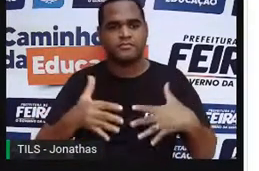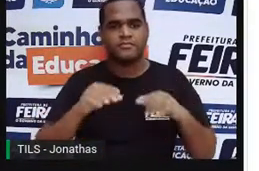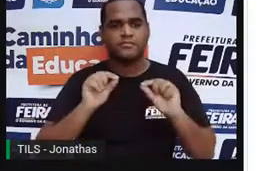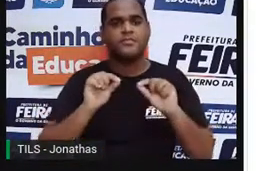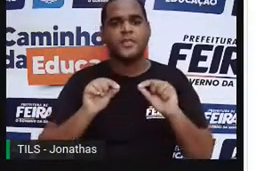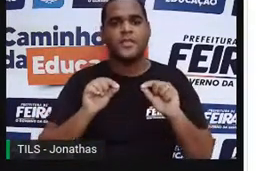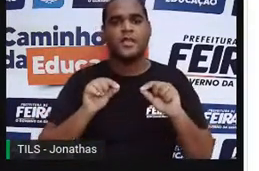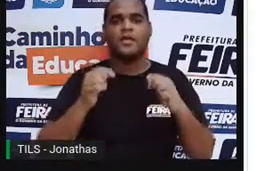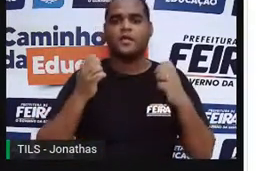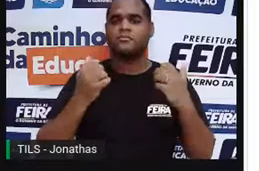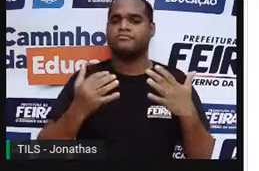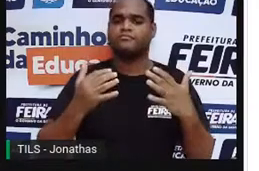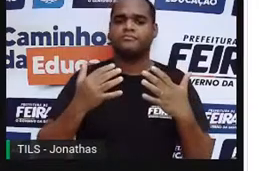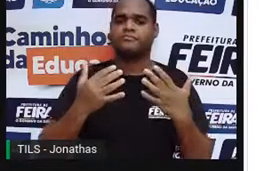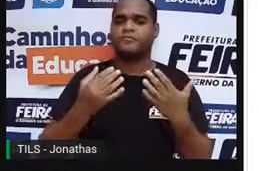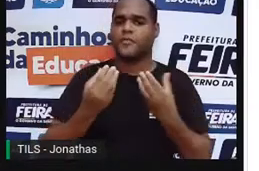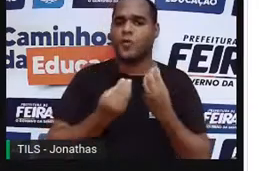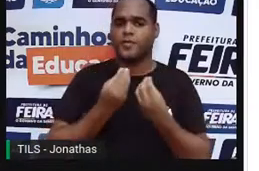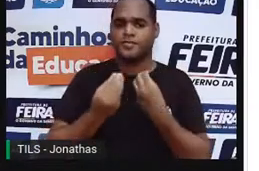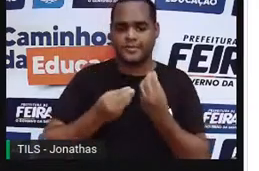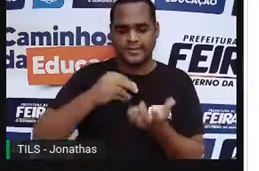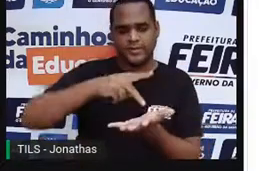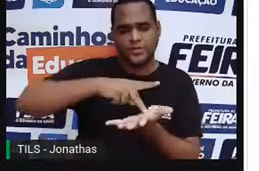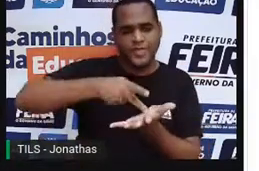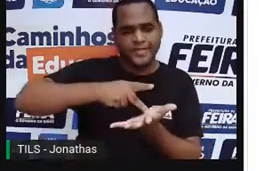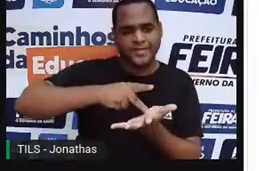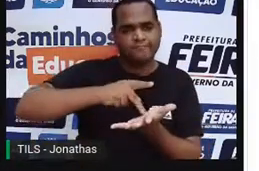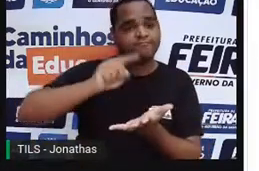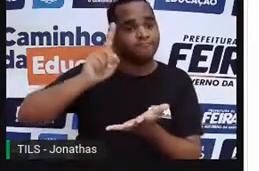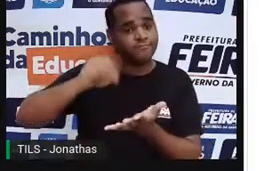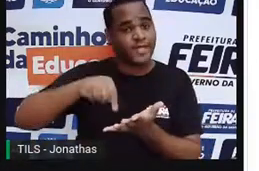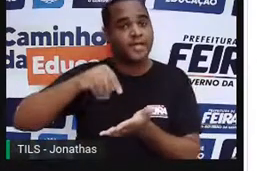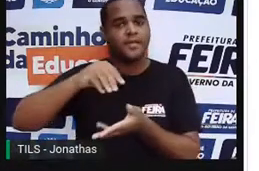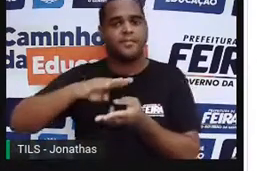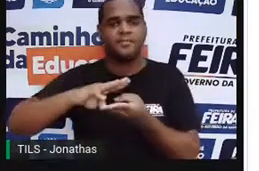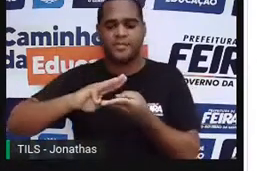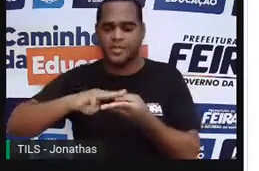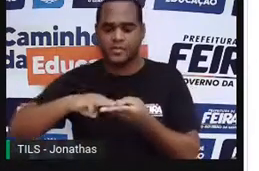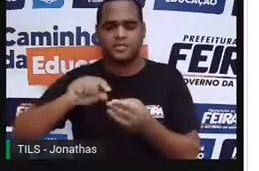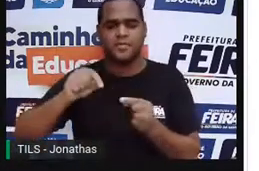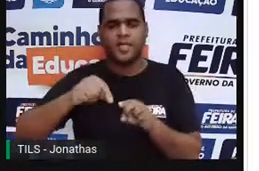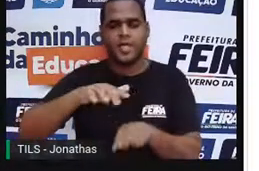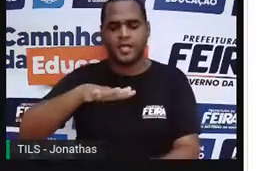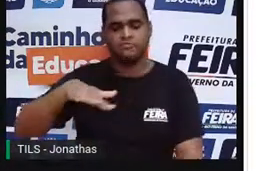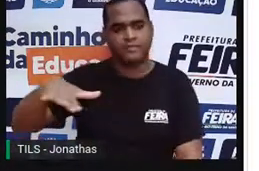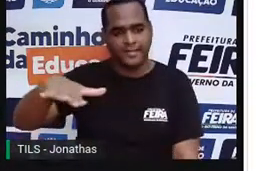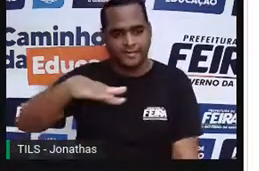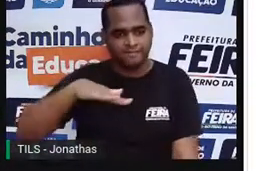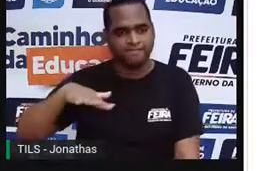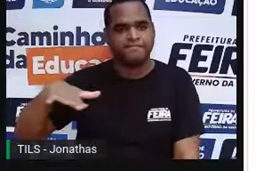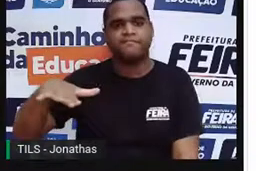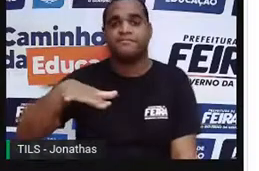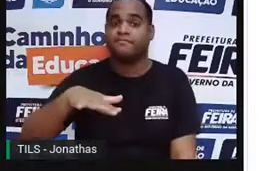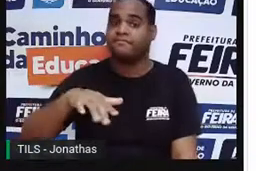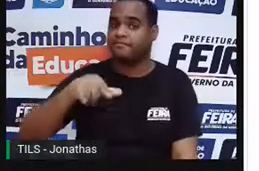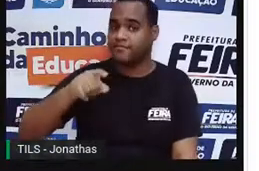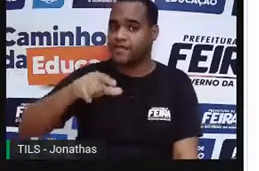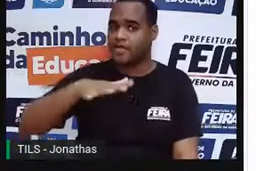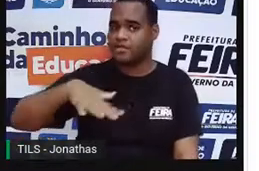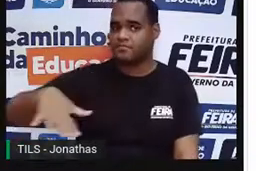né O que a gente chama na geometria na matemática de área falou de medida de superfície